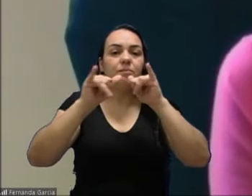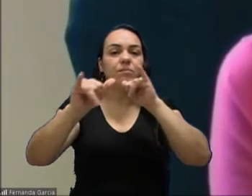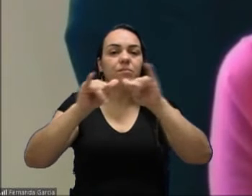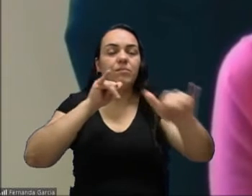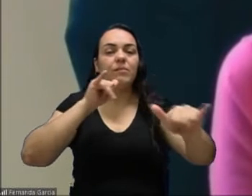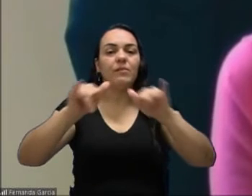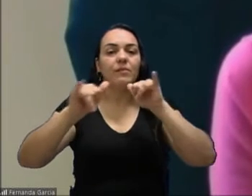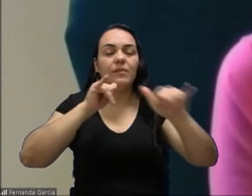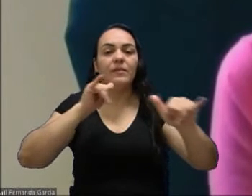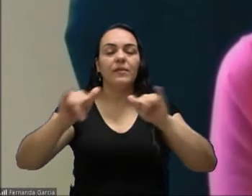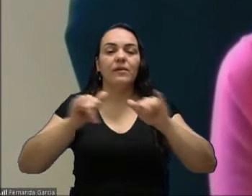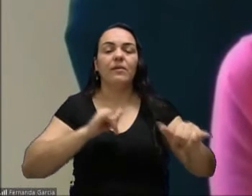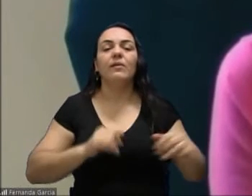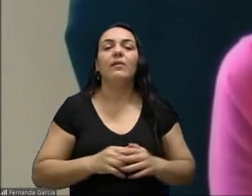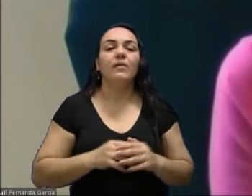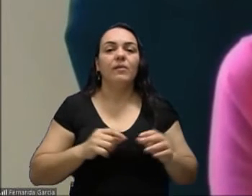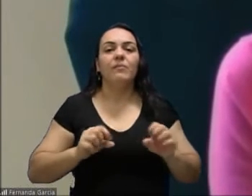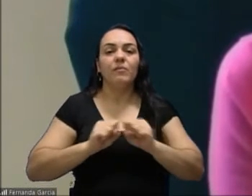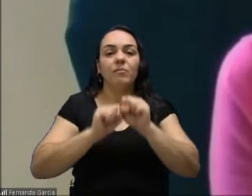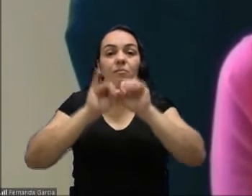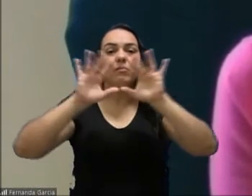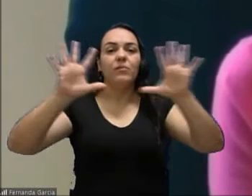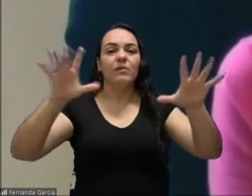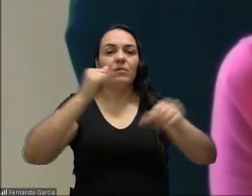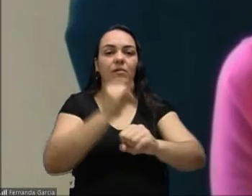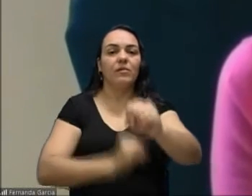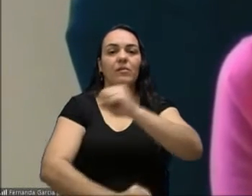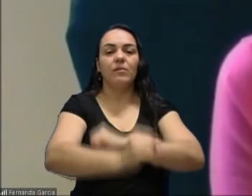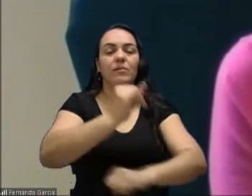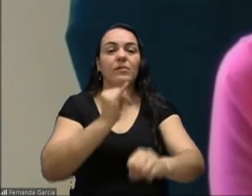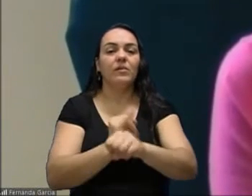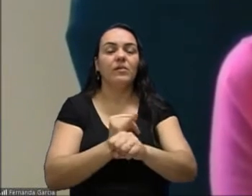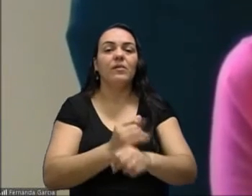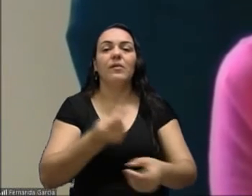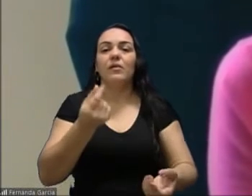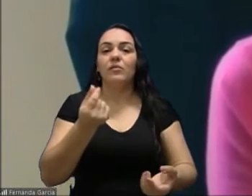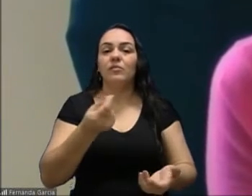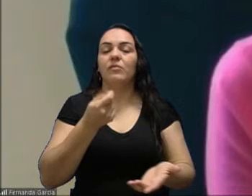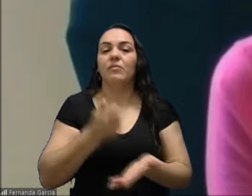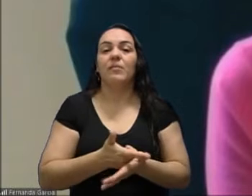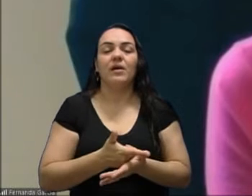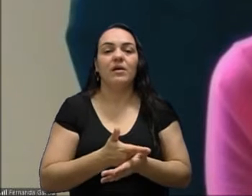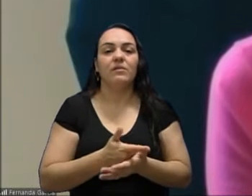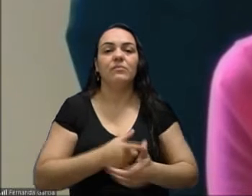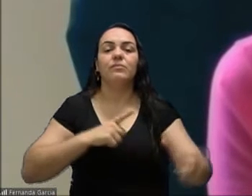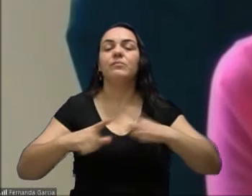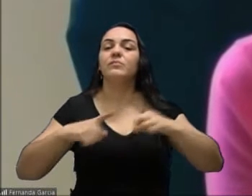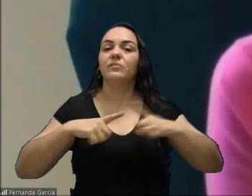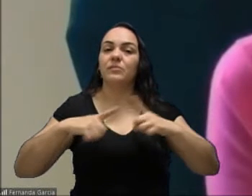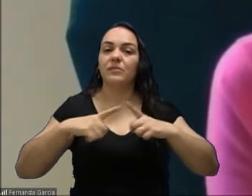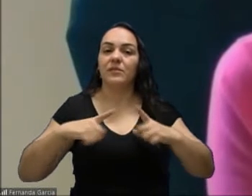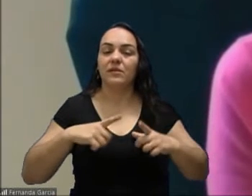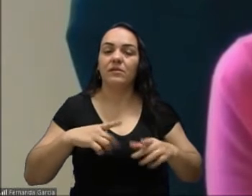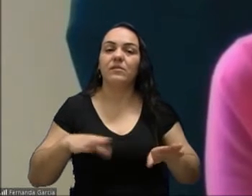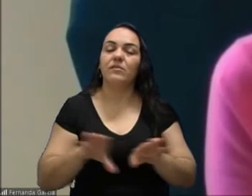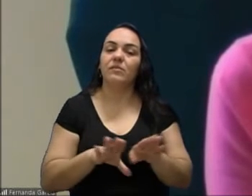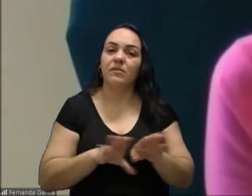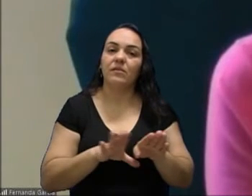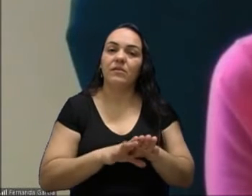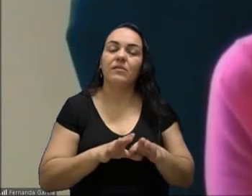nos respectivos portais da transparência na internet despesas decorrentes de condenação trabalhistas e